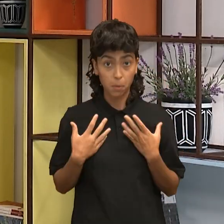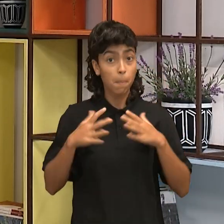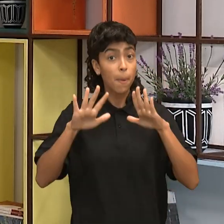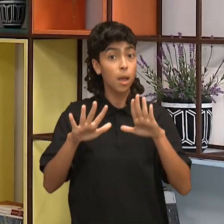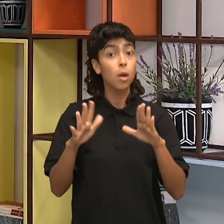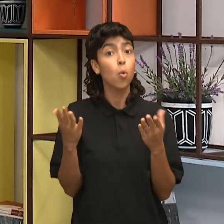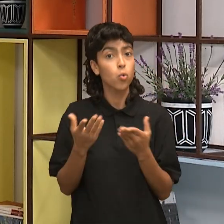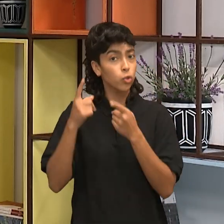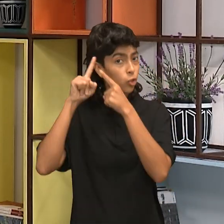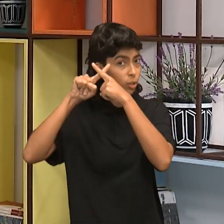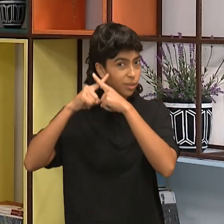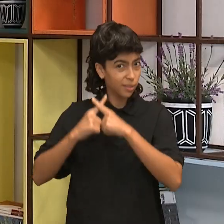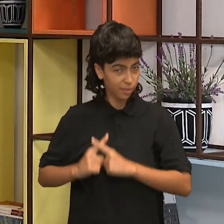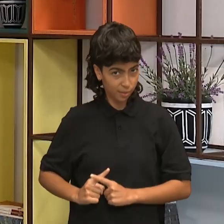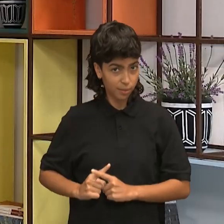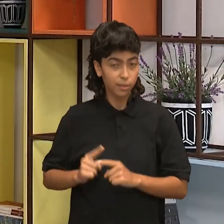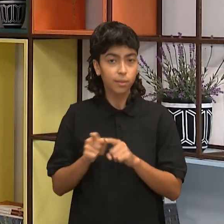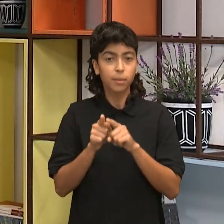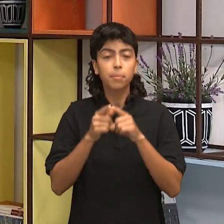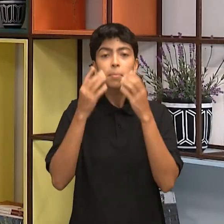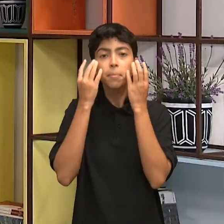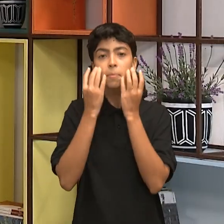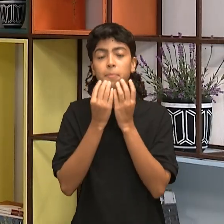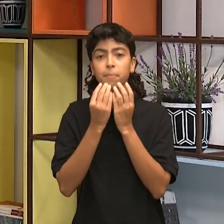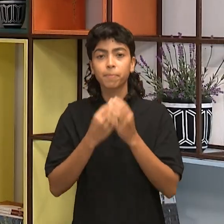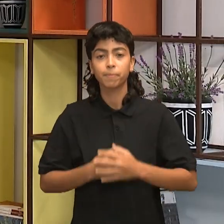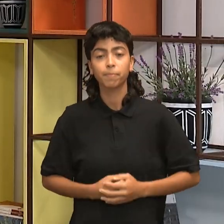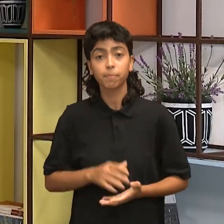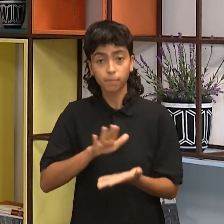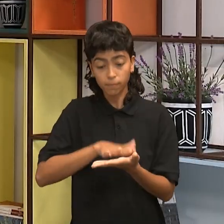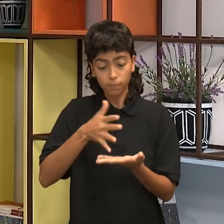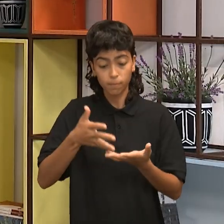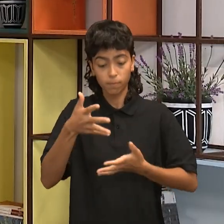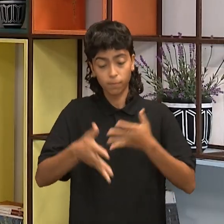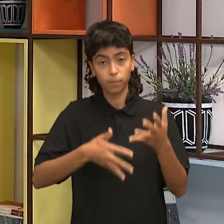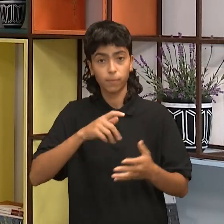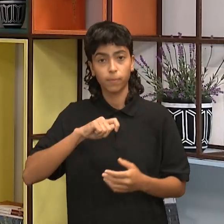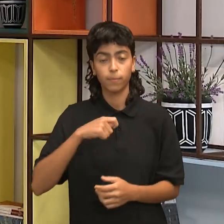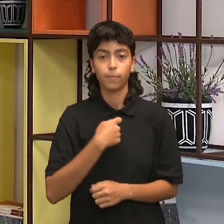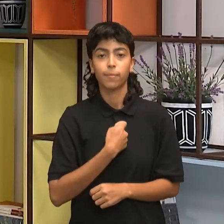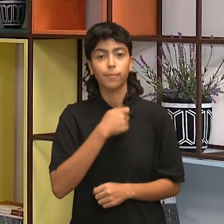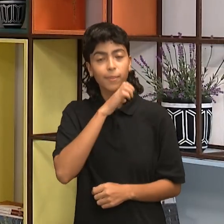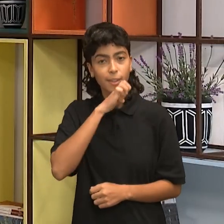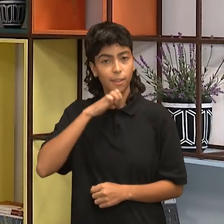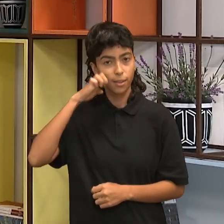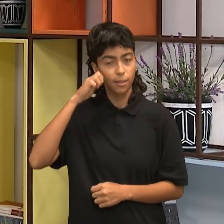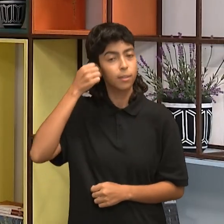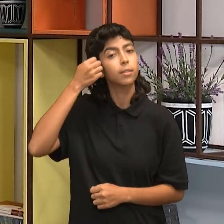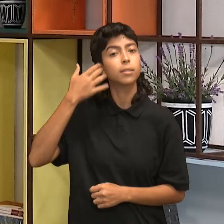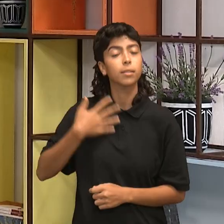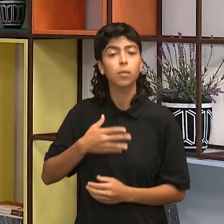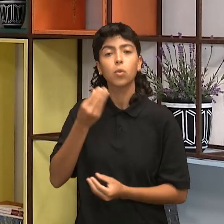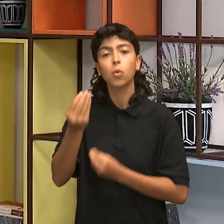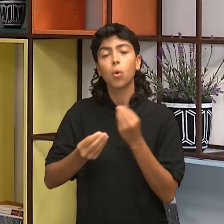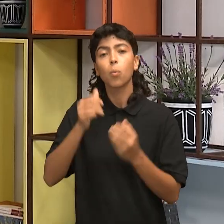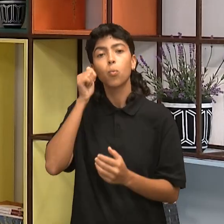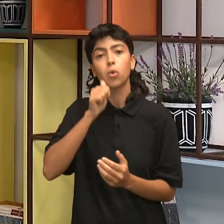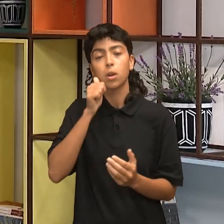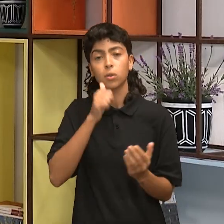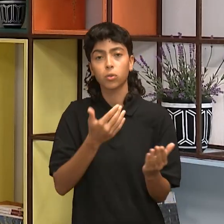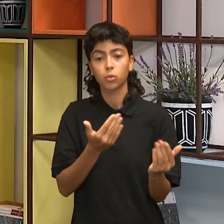cacheados, estão trançados e eu uso barba. A nossa intérprete de Libras é a Ellen Tacarambi, ela se descreve como uma